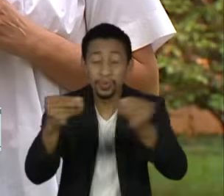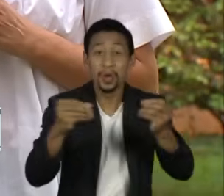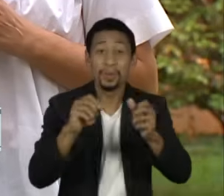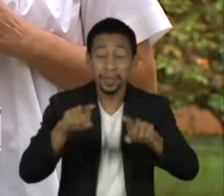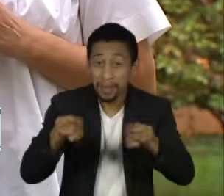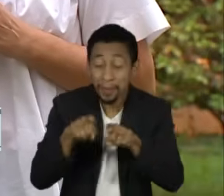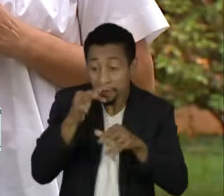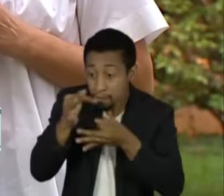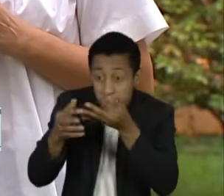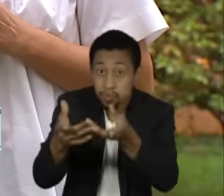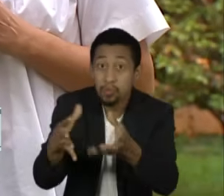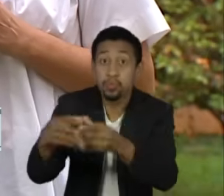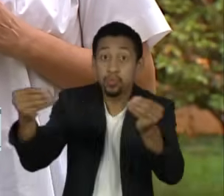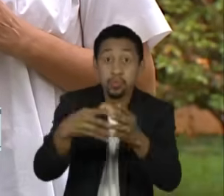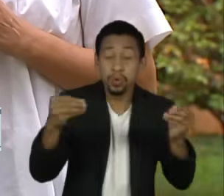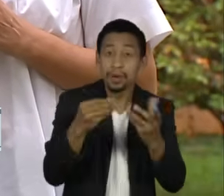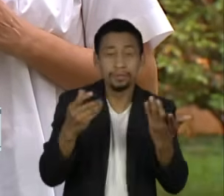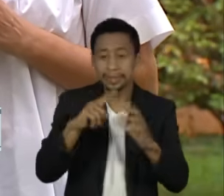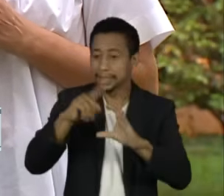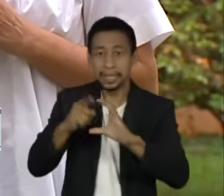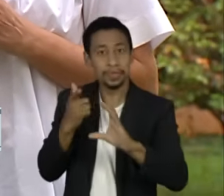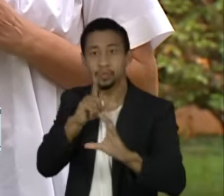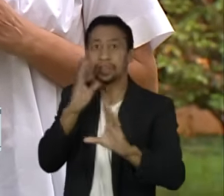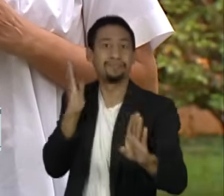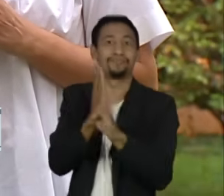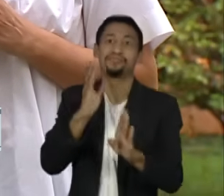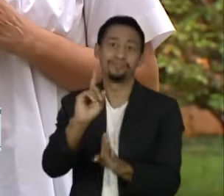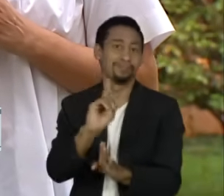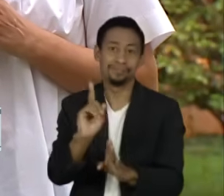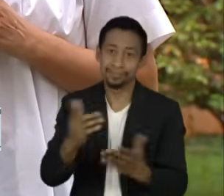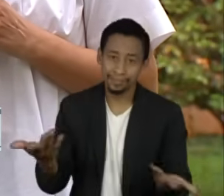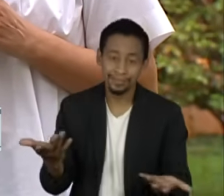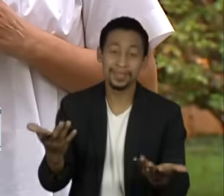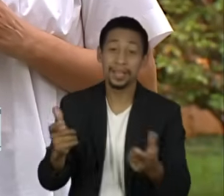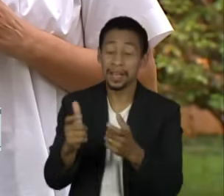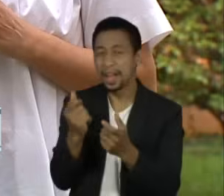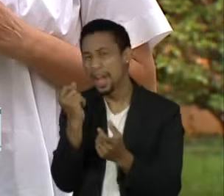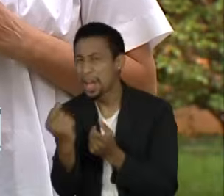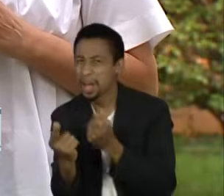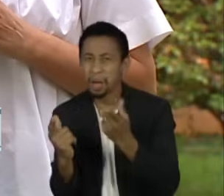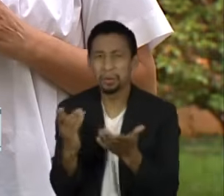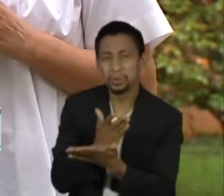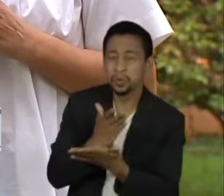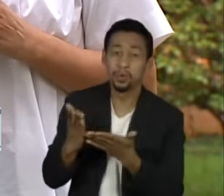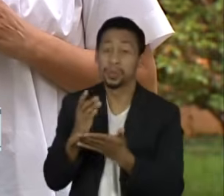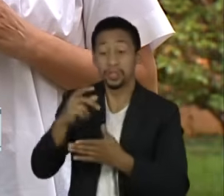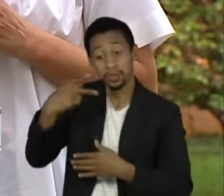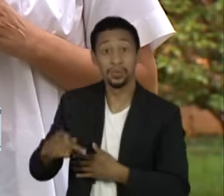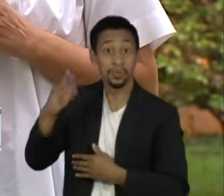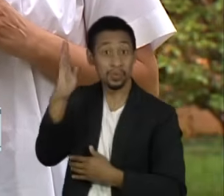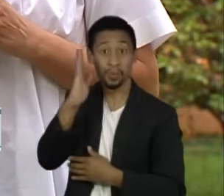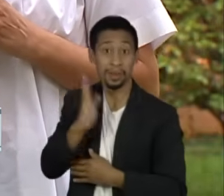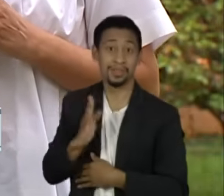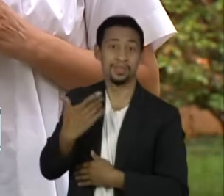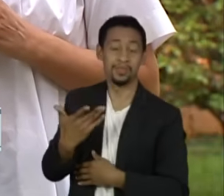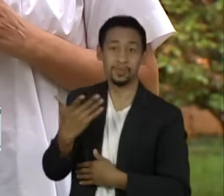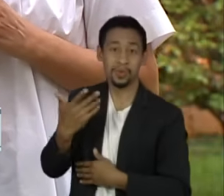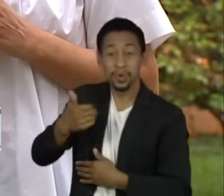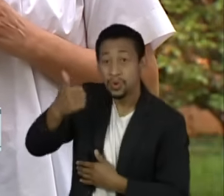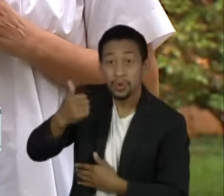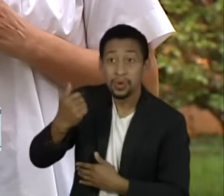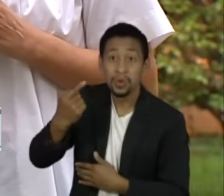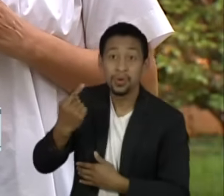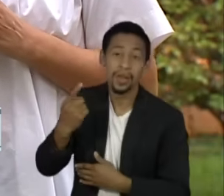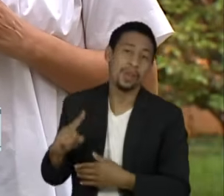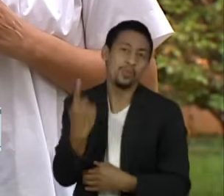menos serem descritas pelos cientistas. Algumas delas só ocorrem aqui, são únicas no mundo. Desaparecendo